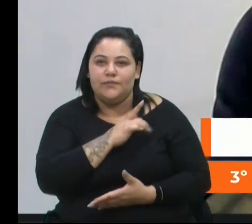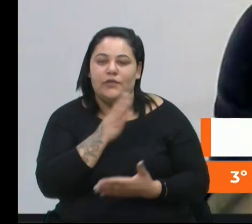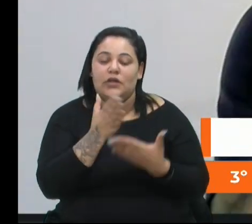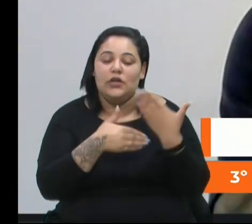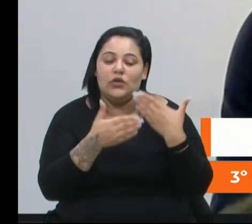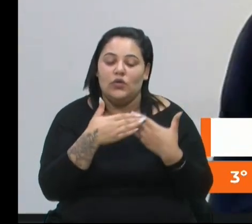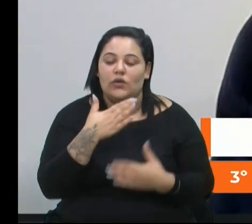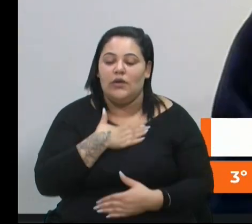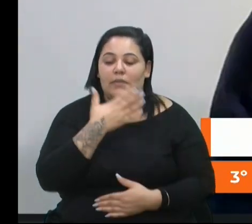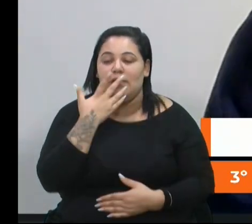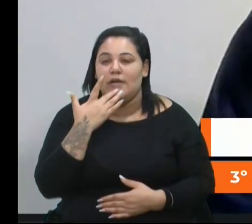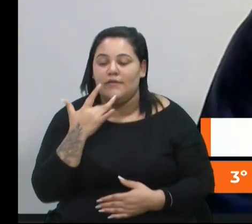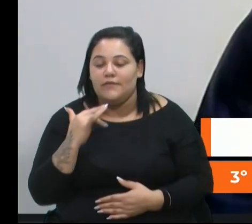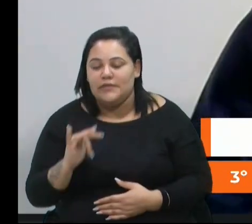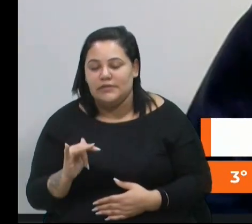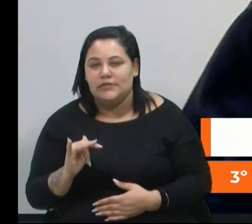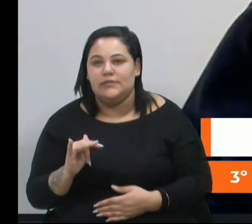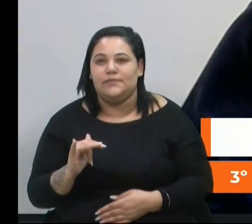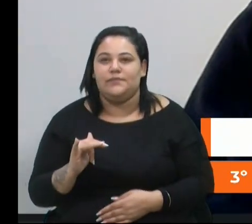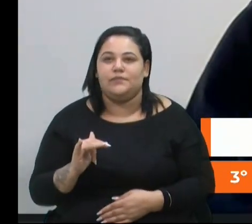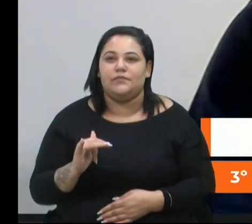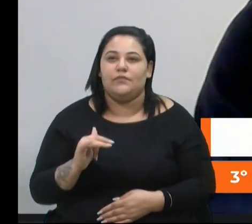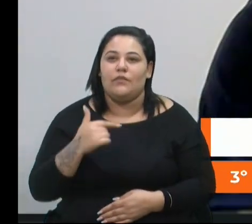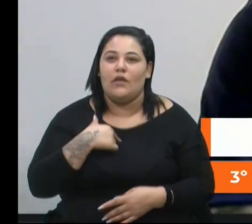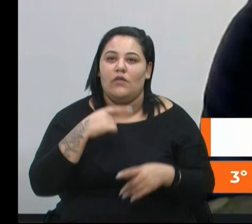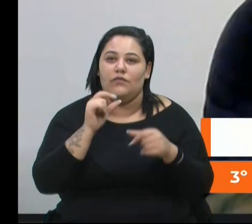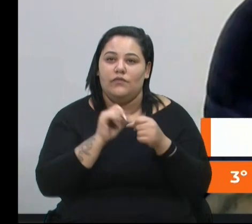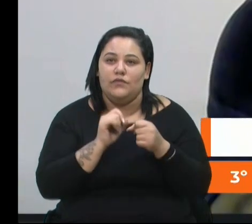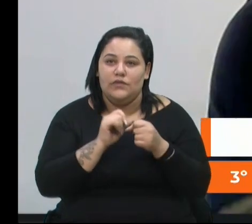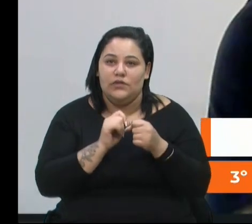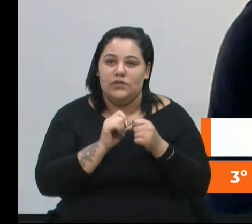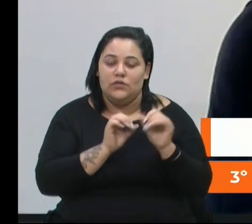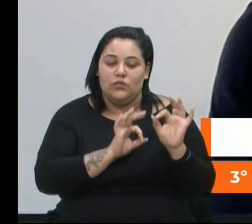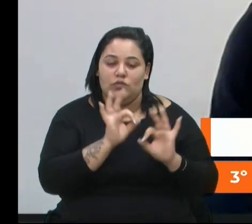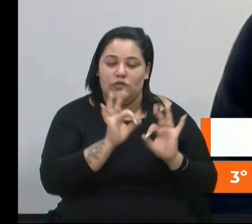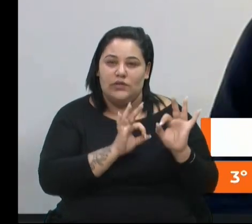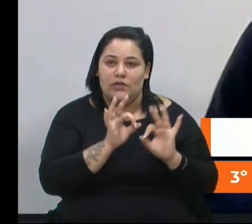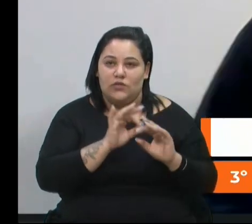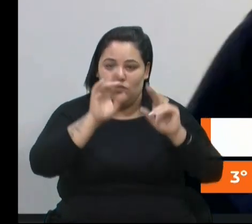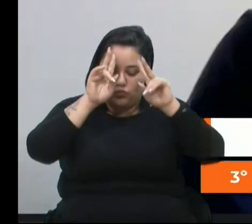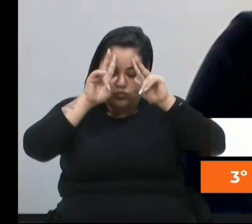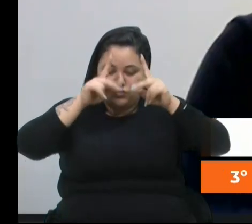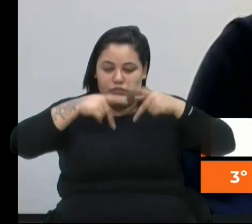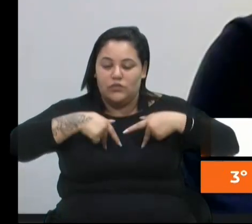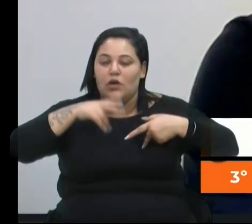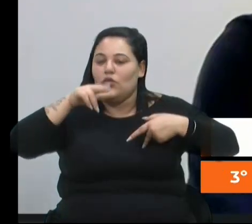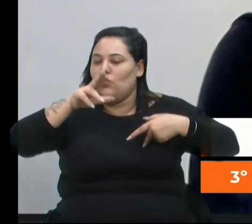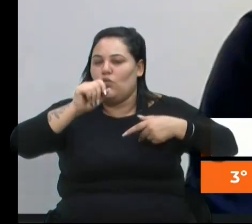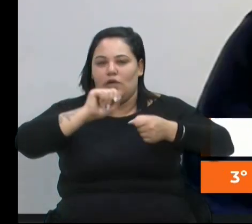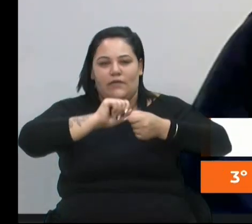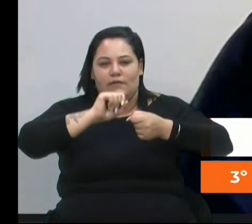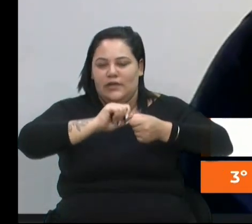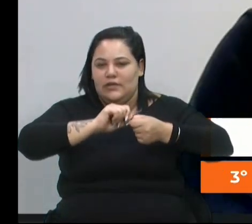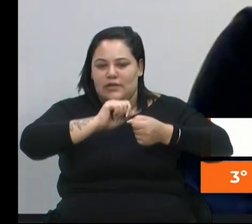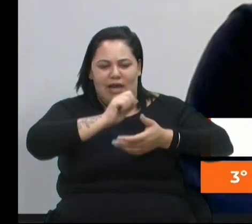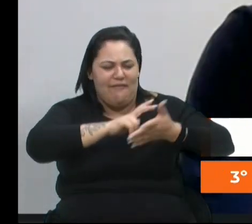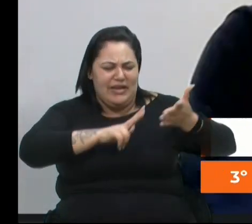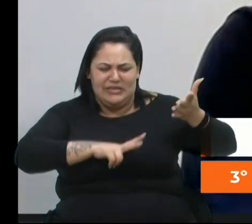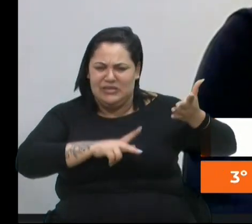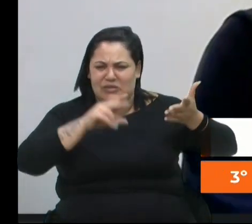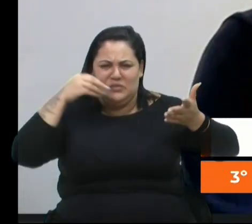da minha infância e da minha adolescência, eu fiz um processo de autoidentificação. Nunca fiz avaliação psicométrica, não